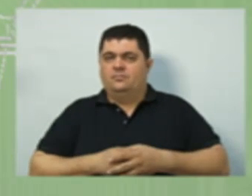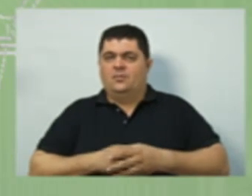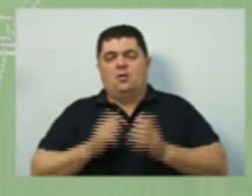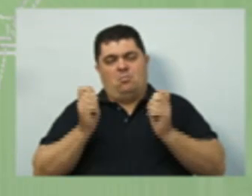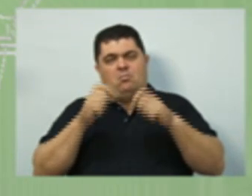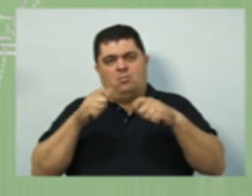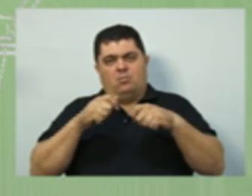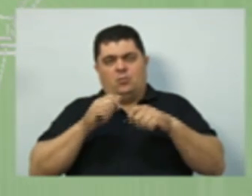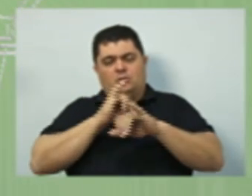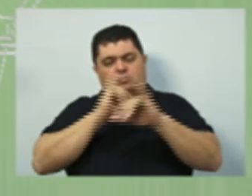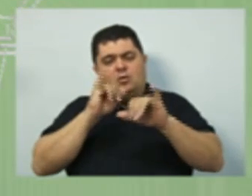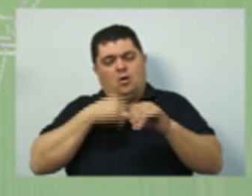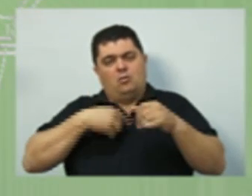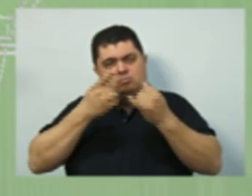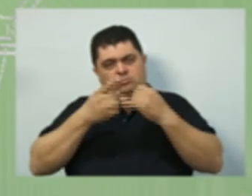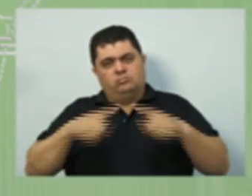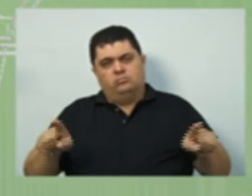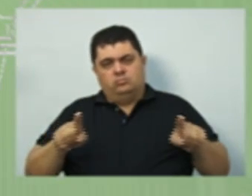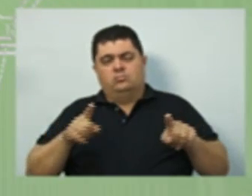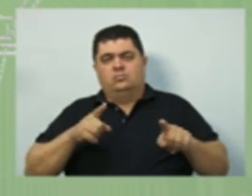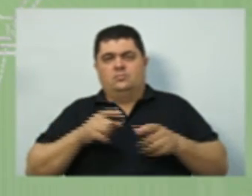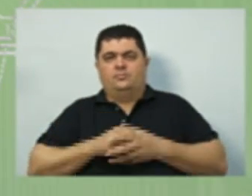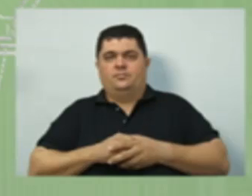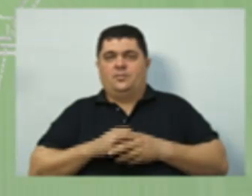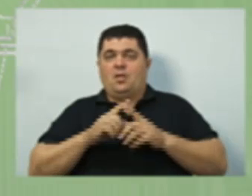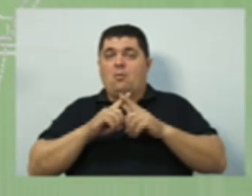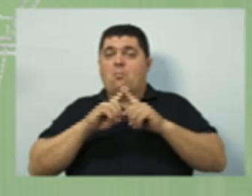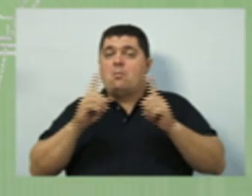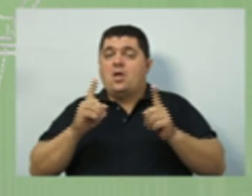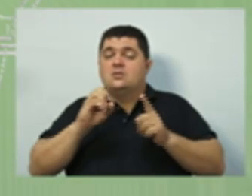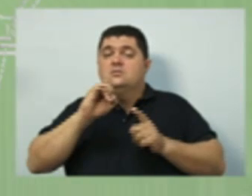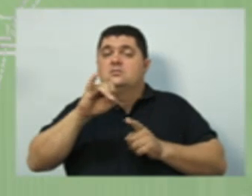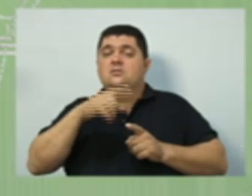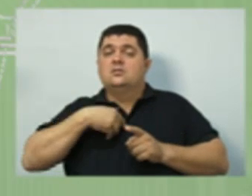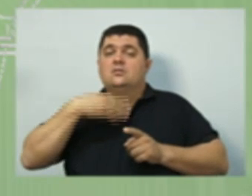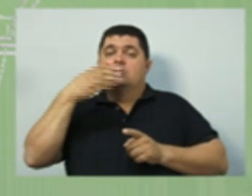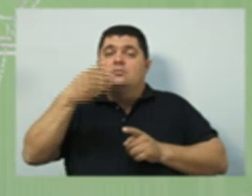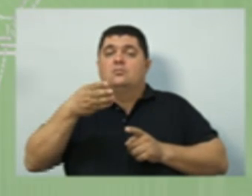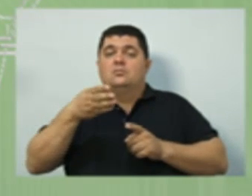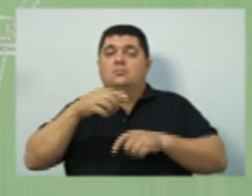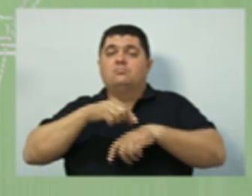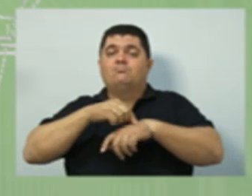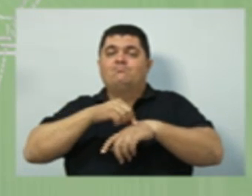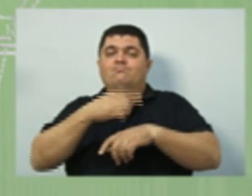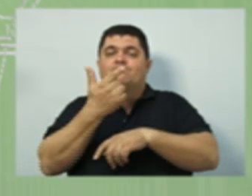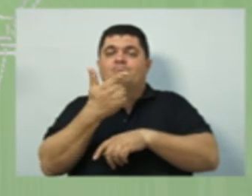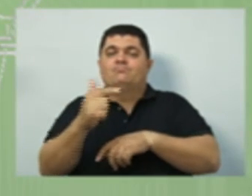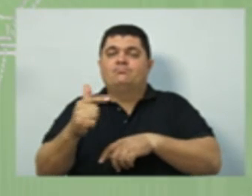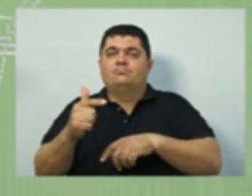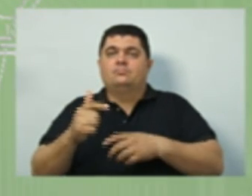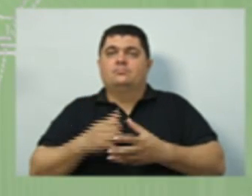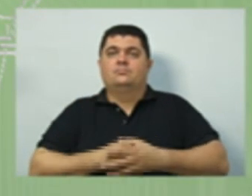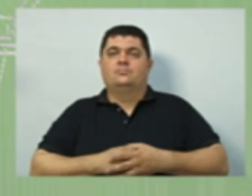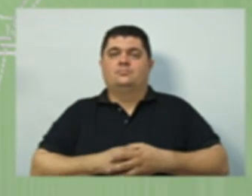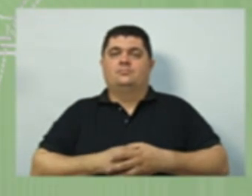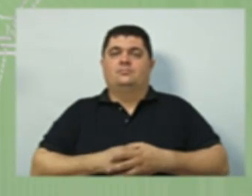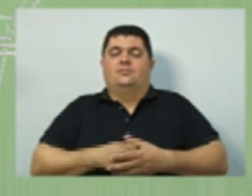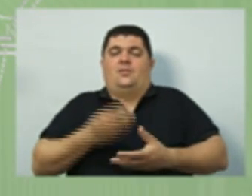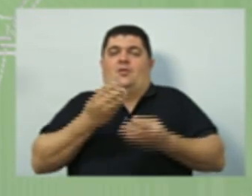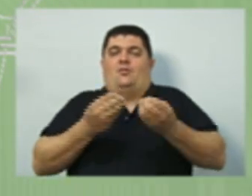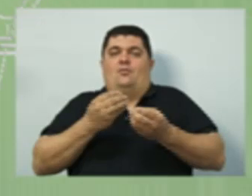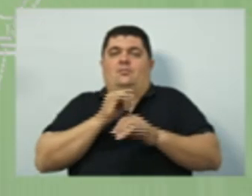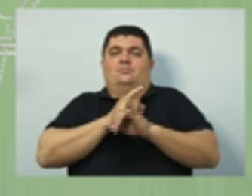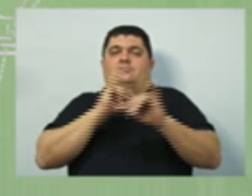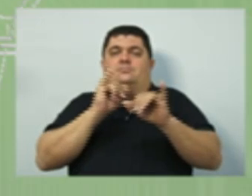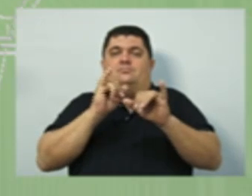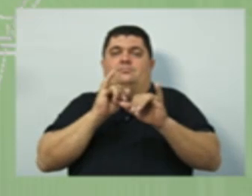pode dizer que foi a um churrasco. Mas e se nesse churrasco faltou a carne? Aí você pode dizer